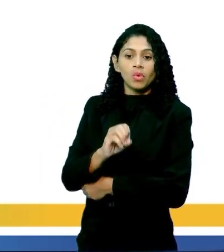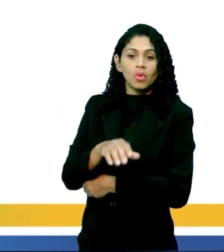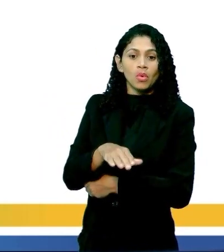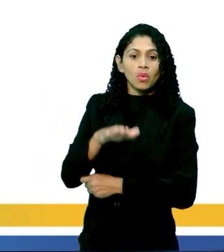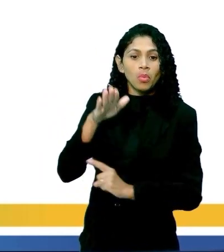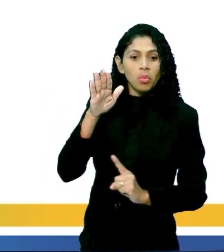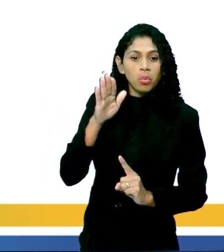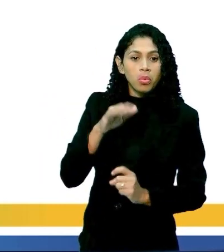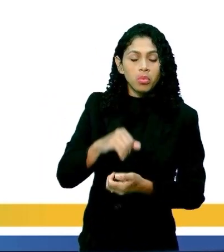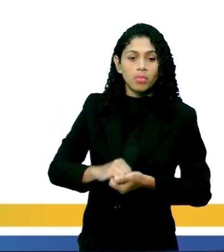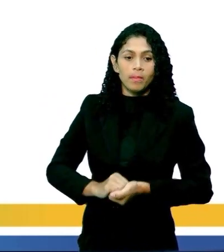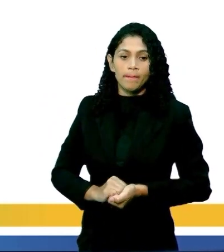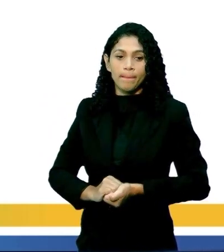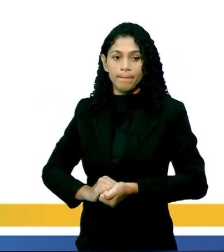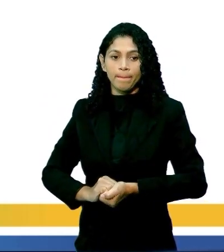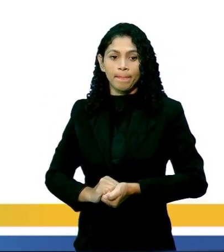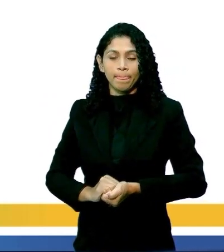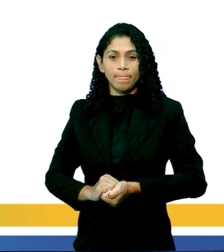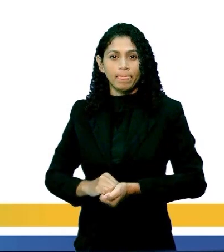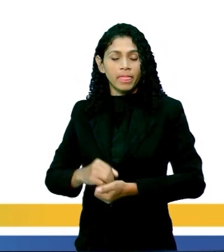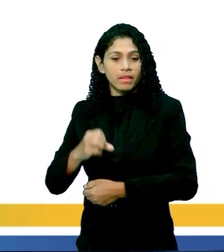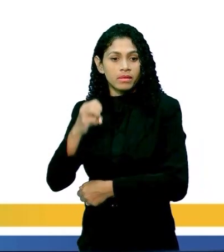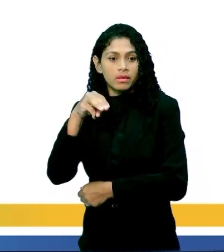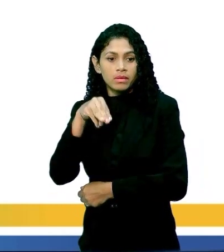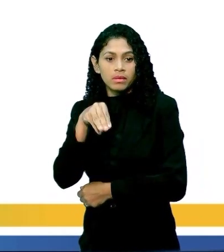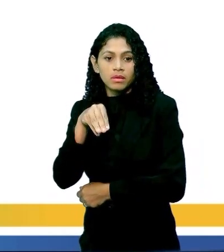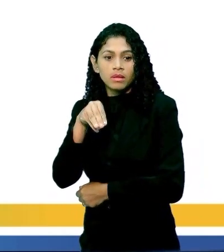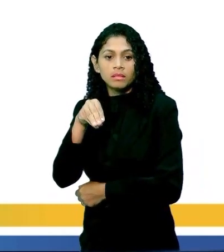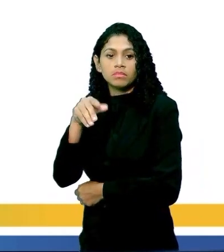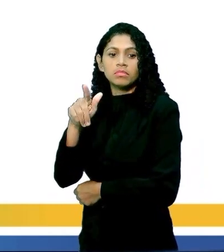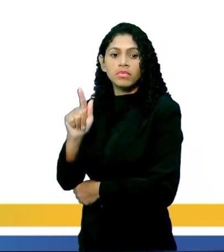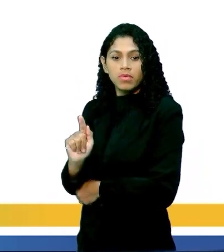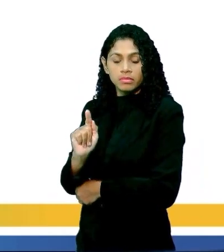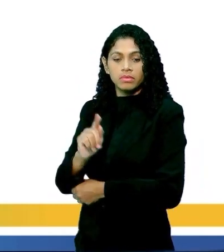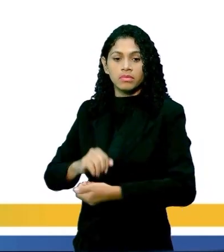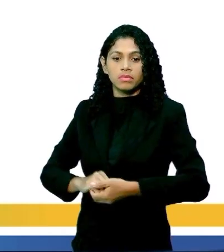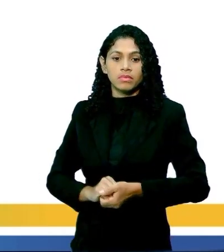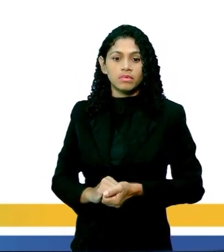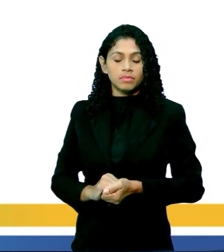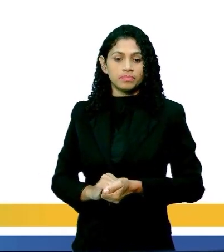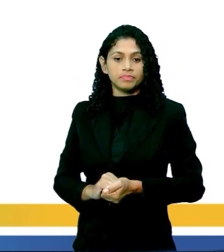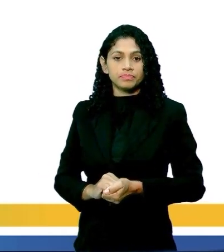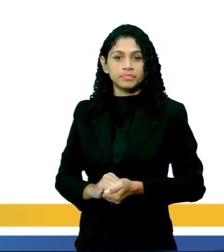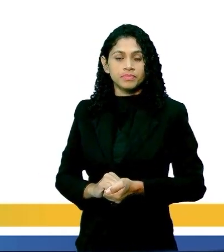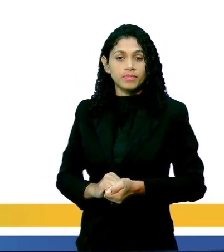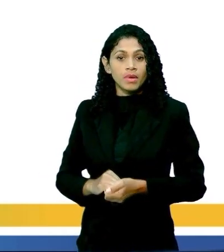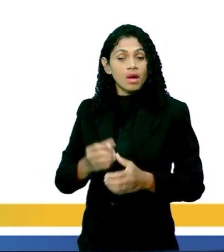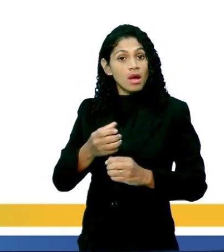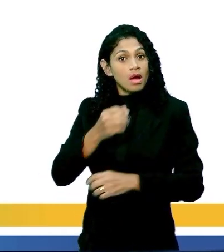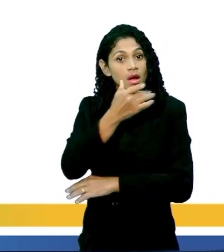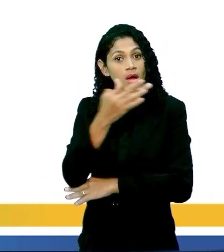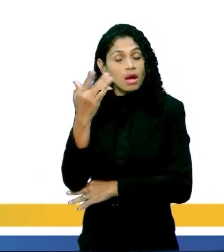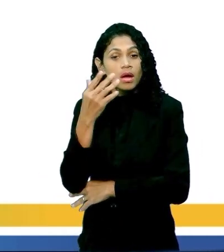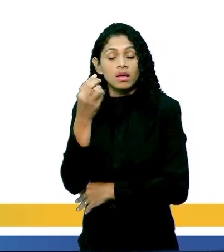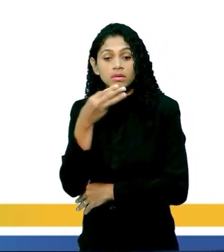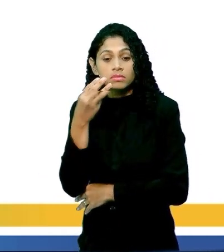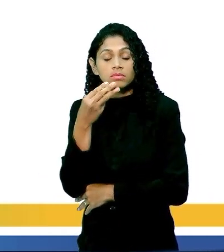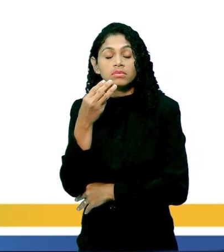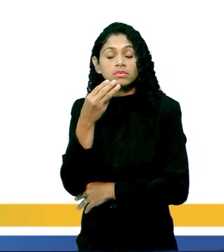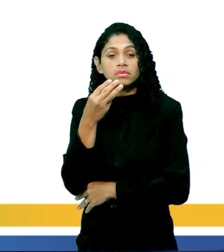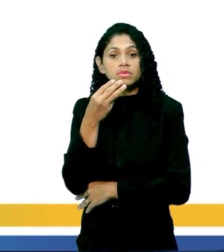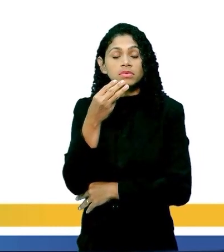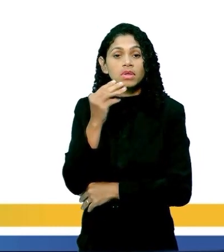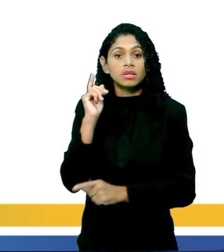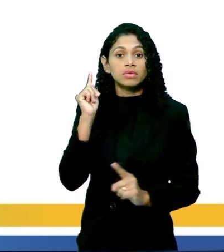em parte é exportado e em parte abastece o mercado interno, a cana serve também para a produção de